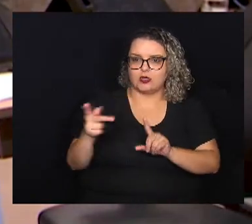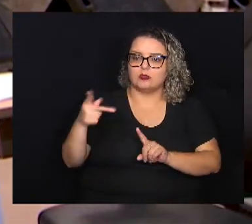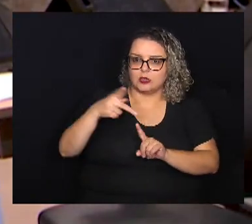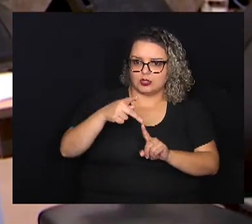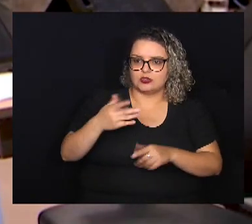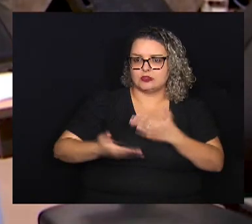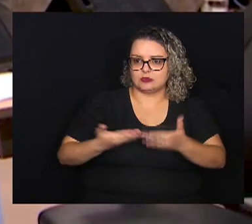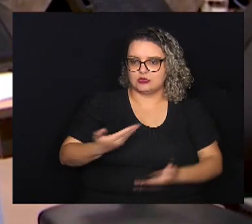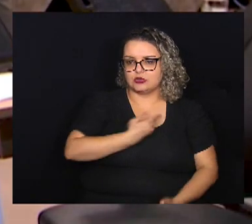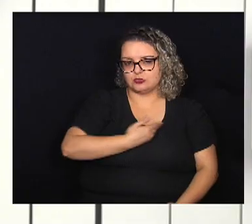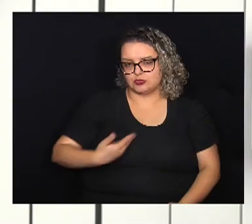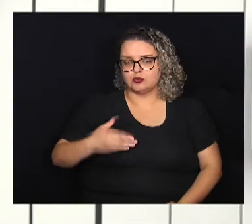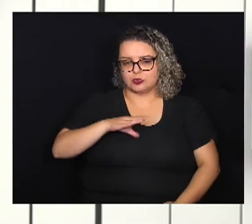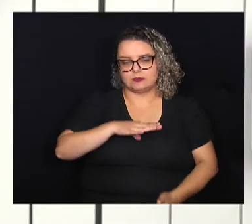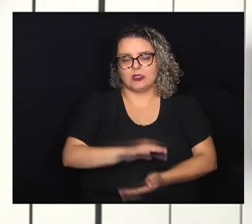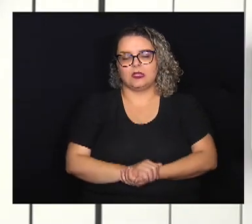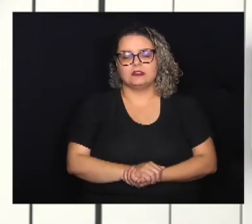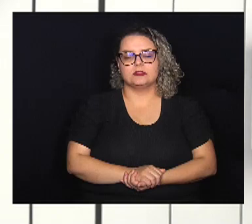municipais